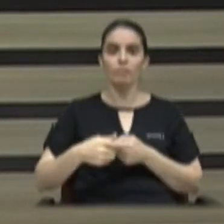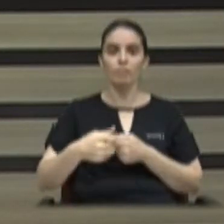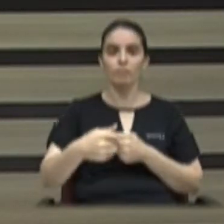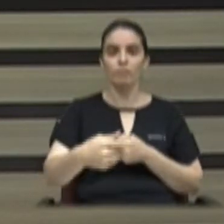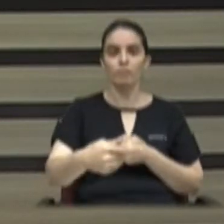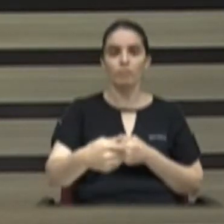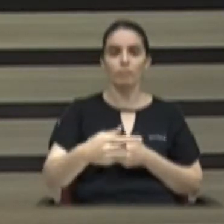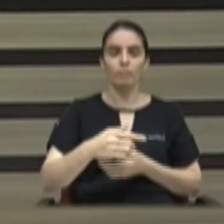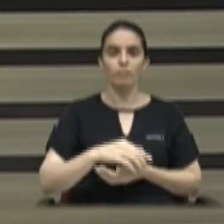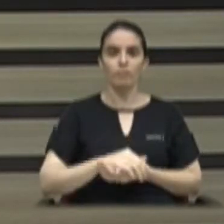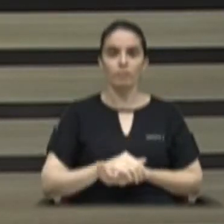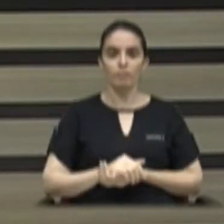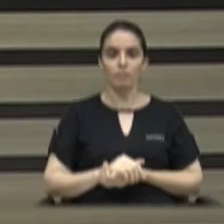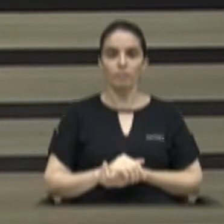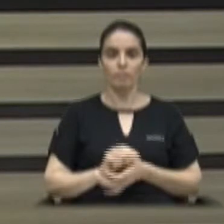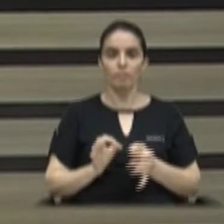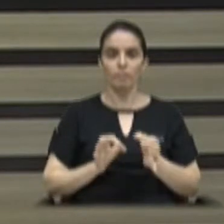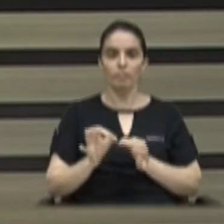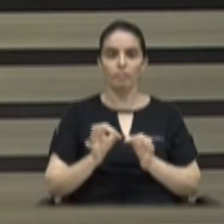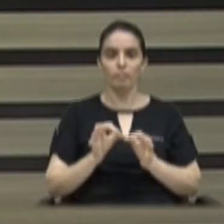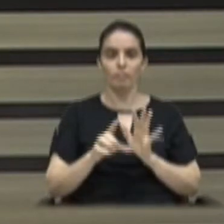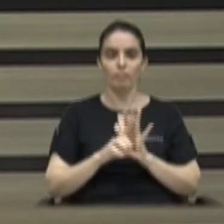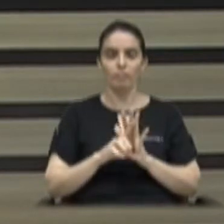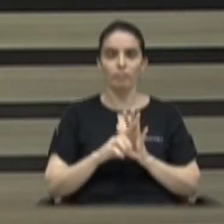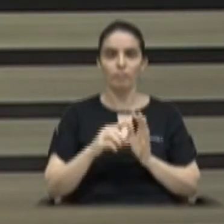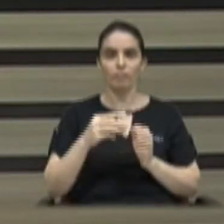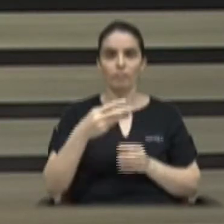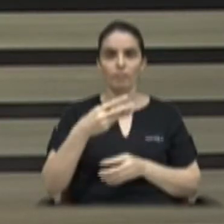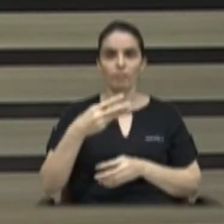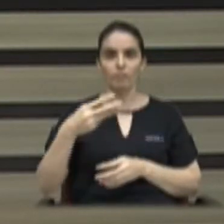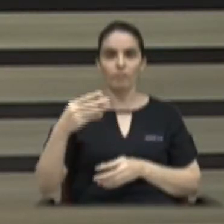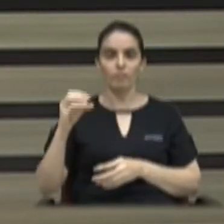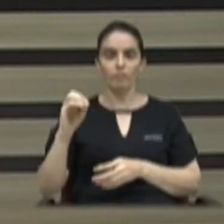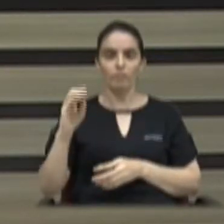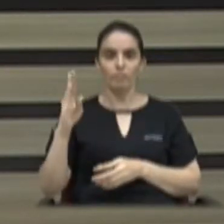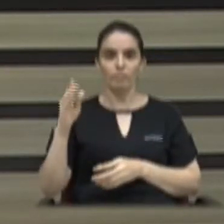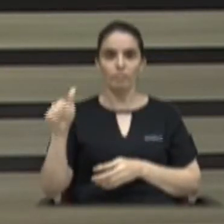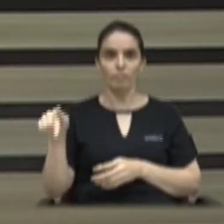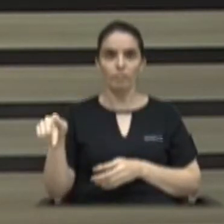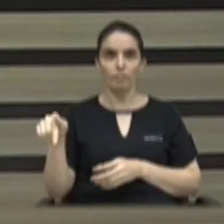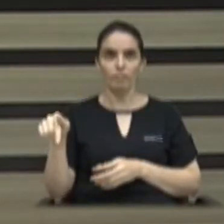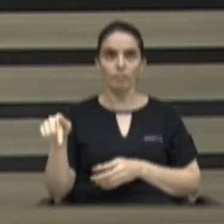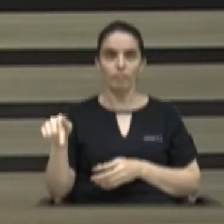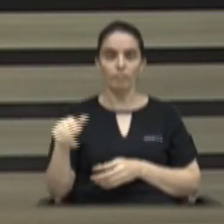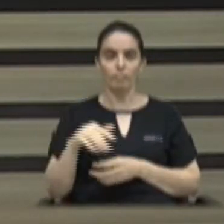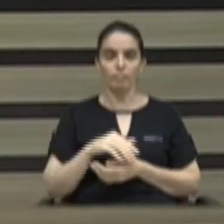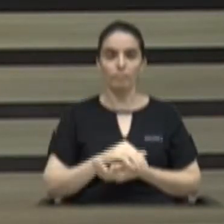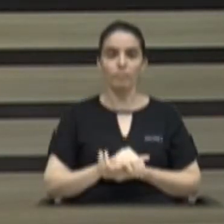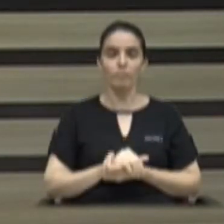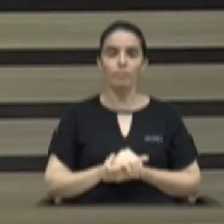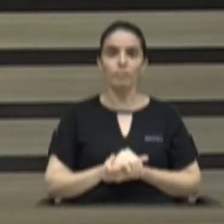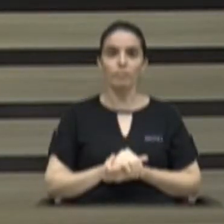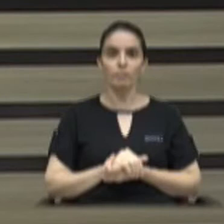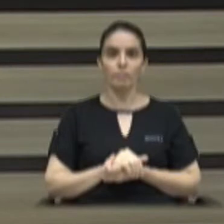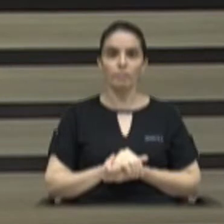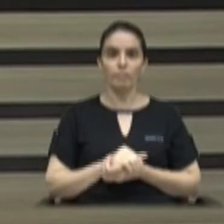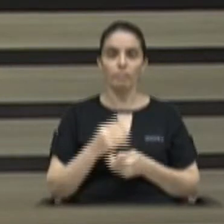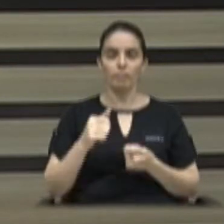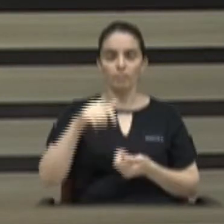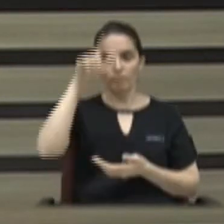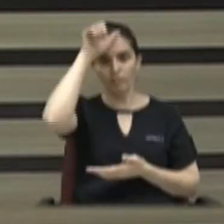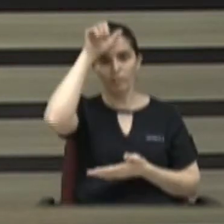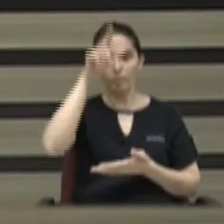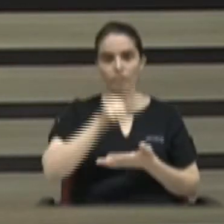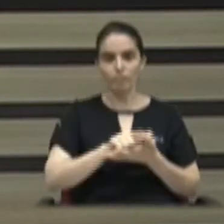sessão do projeto de lei número 330/17, de minha autoria, presidente. Precisa da anuência